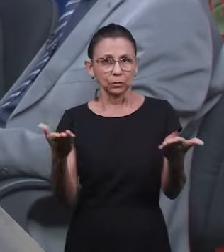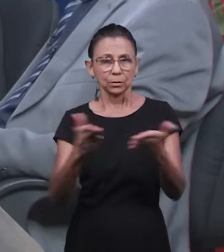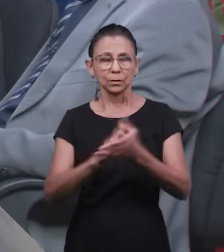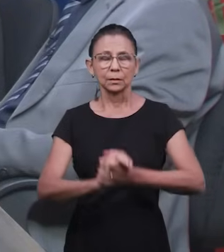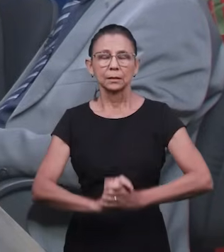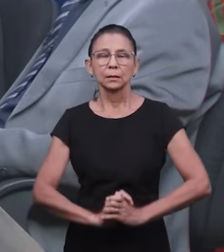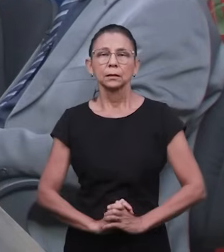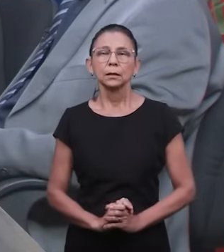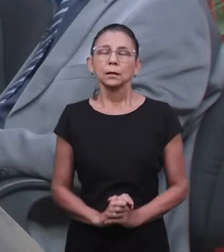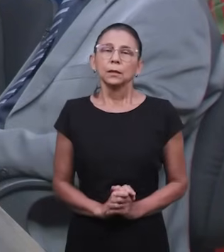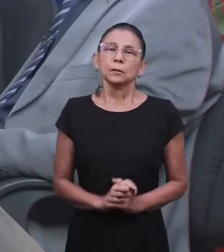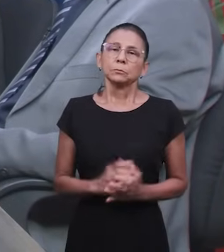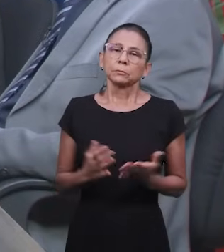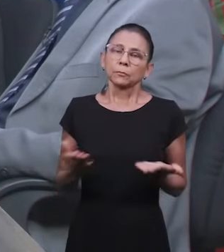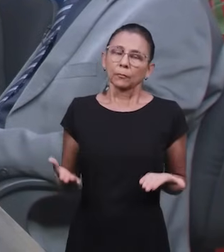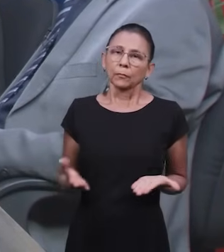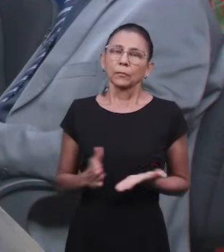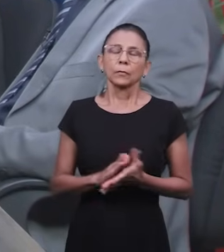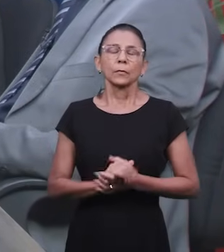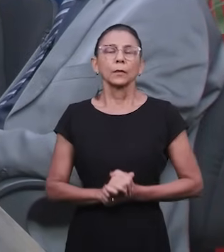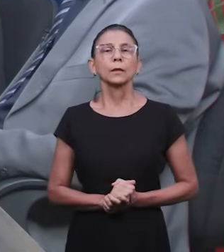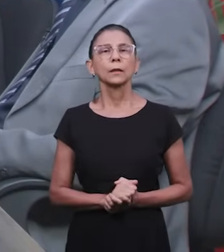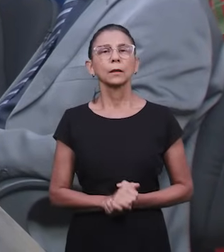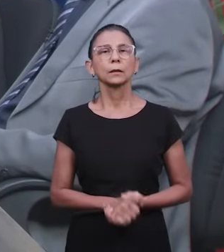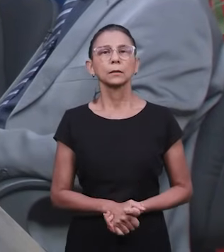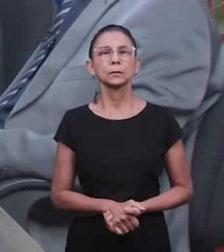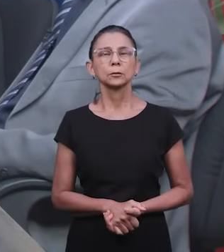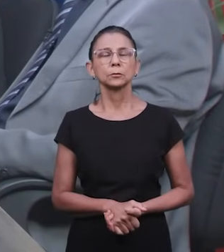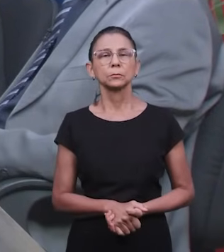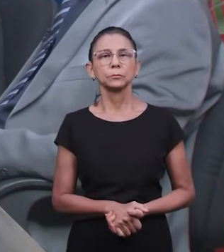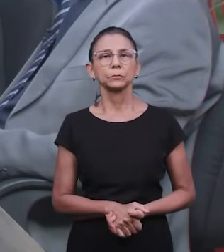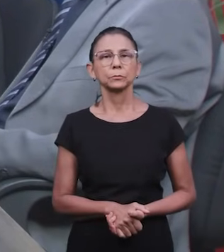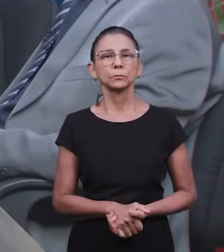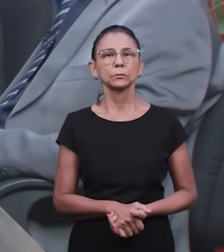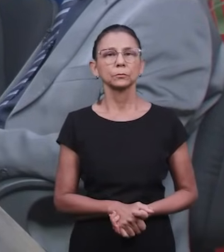aqui conosco. O 0800 também